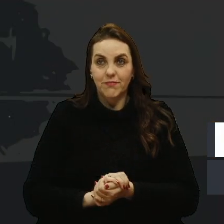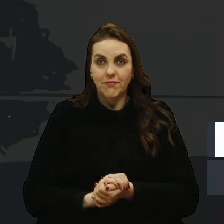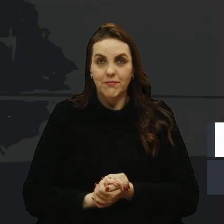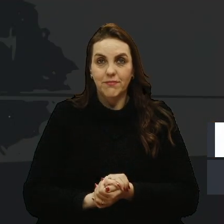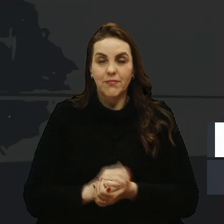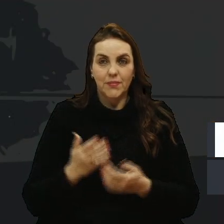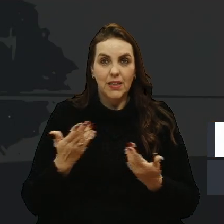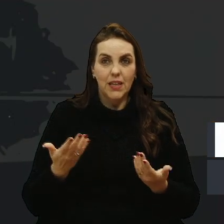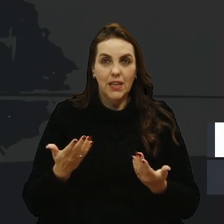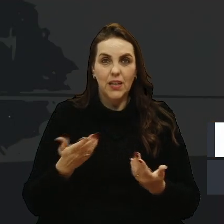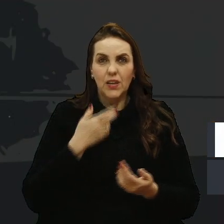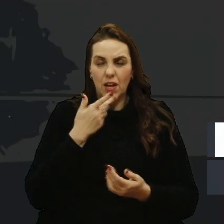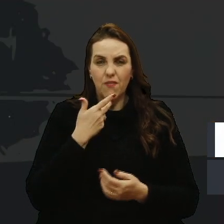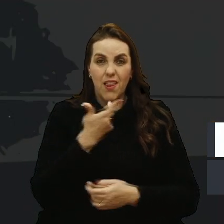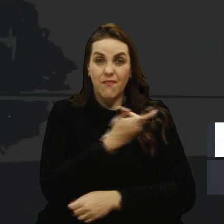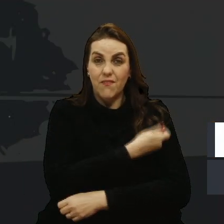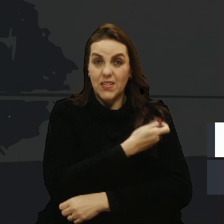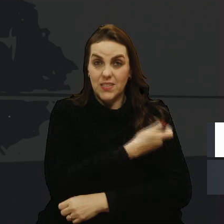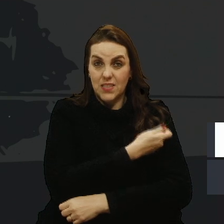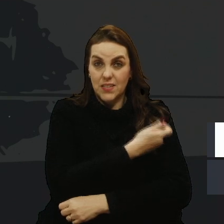e eu quero falar de vacinas.